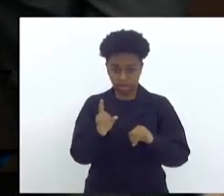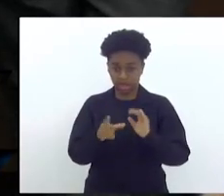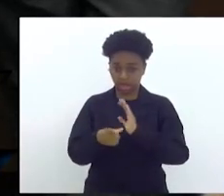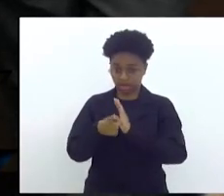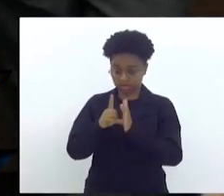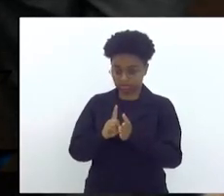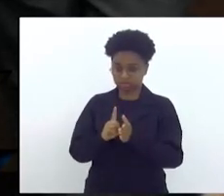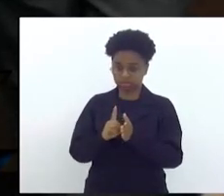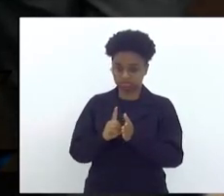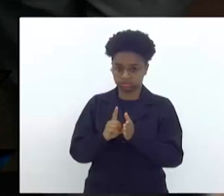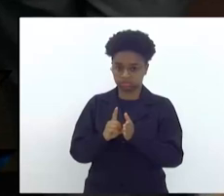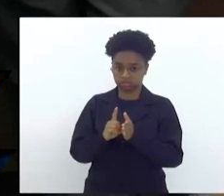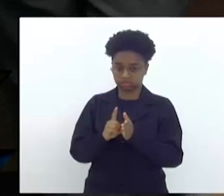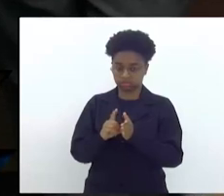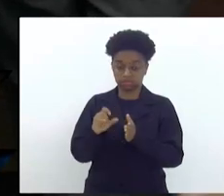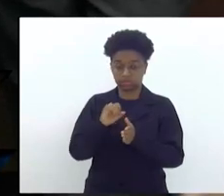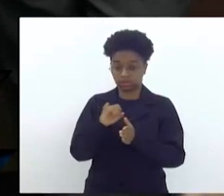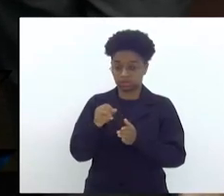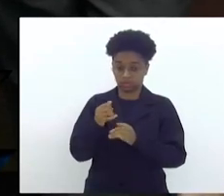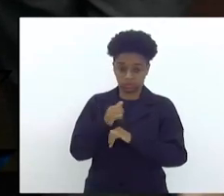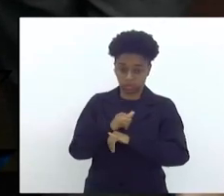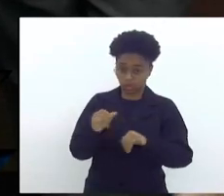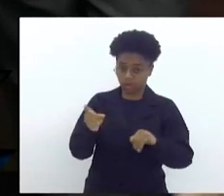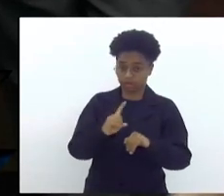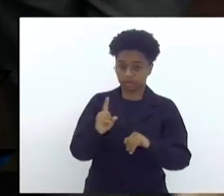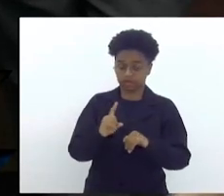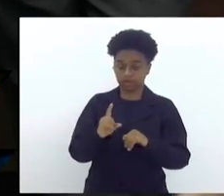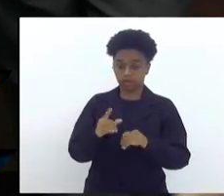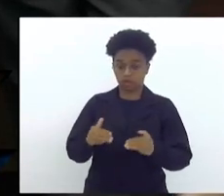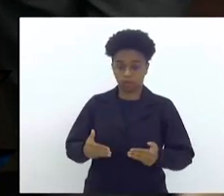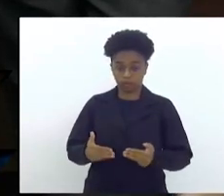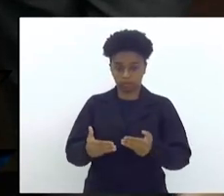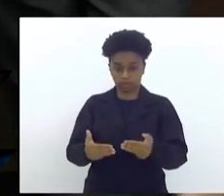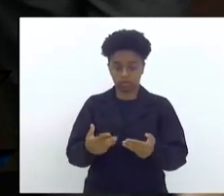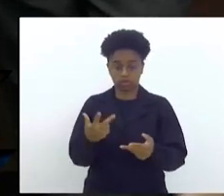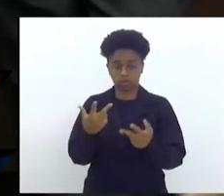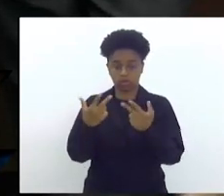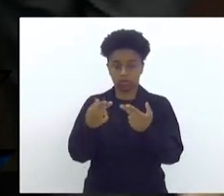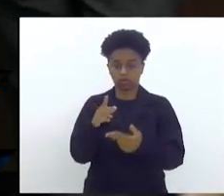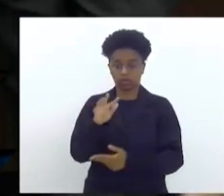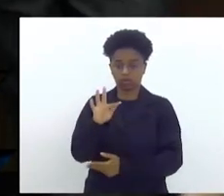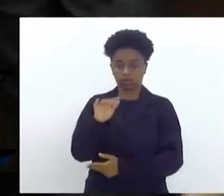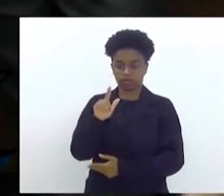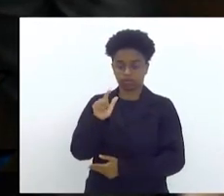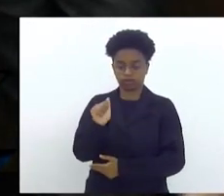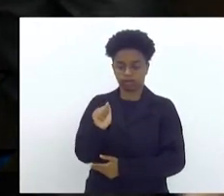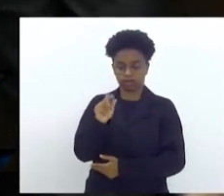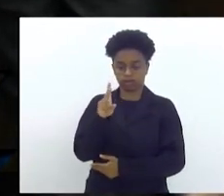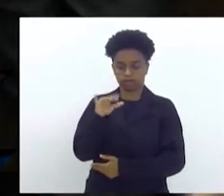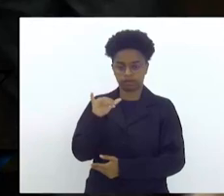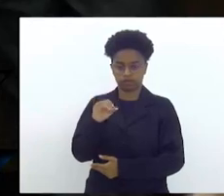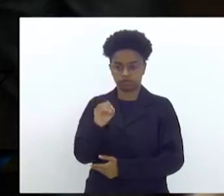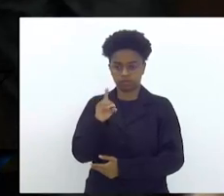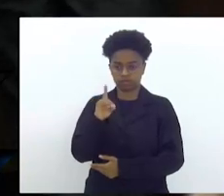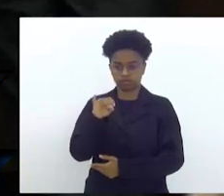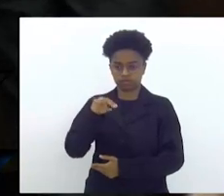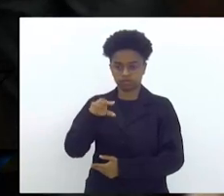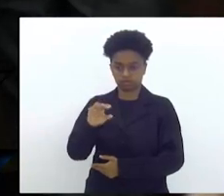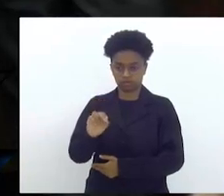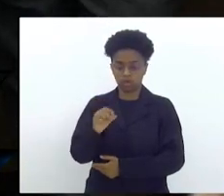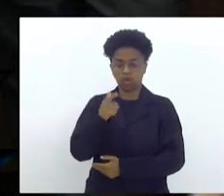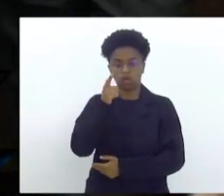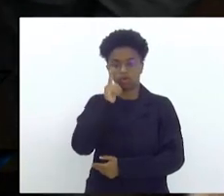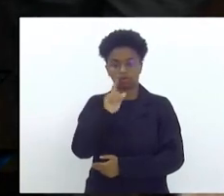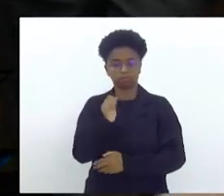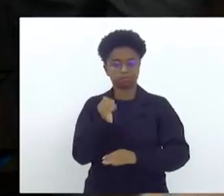né avisando que o ministro como Ministro Flávio Dino e consegue entrar